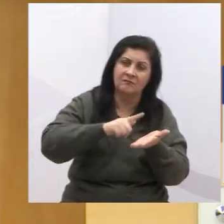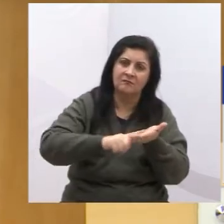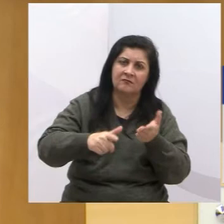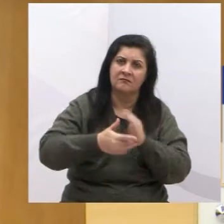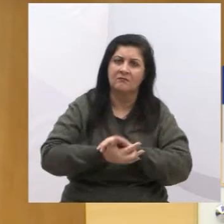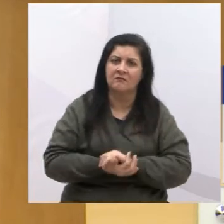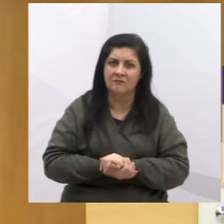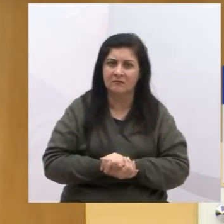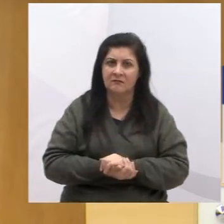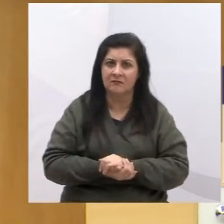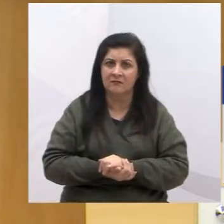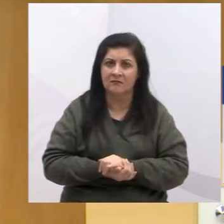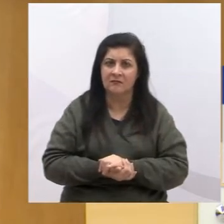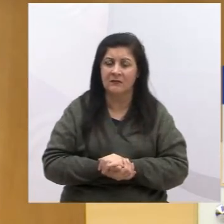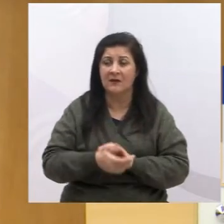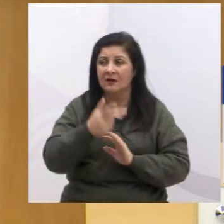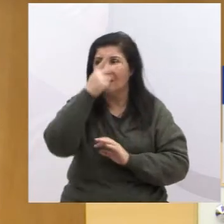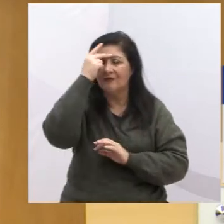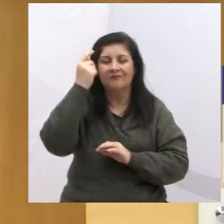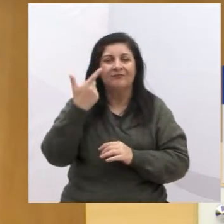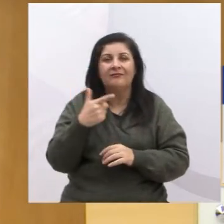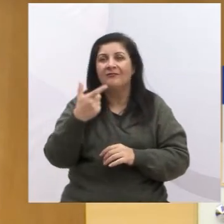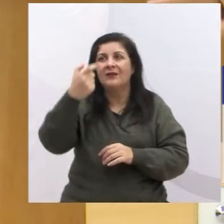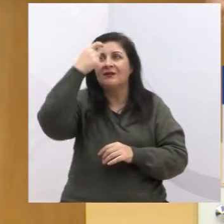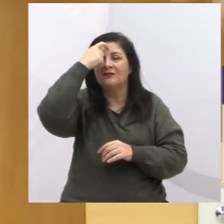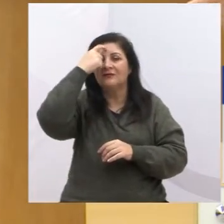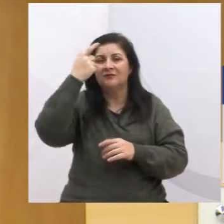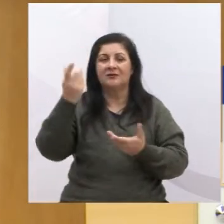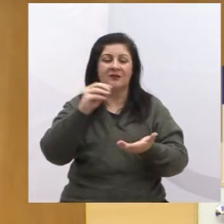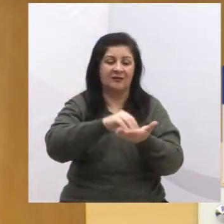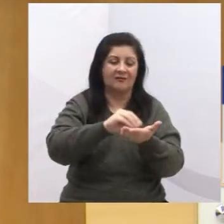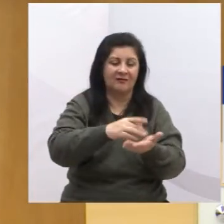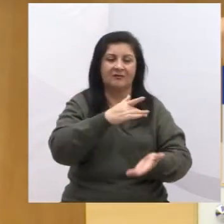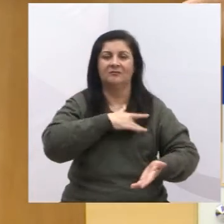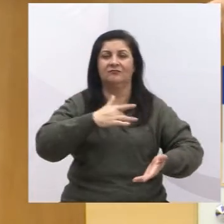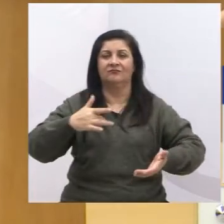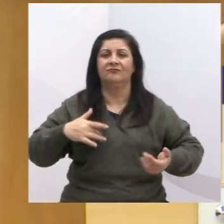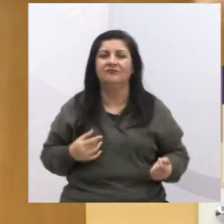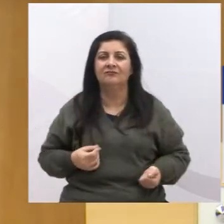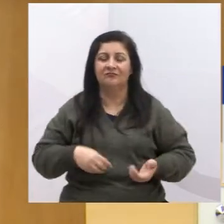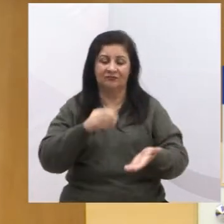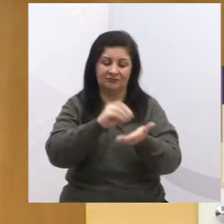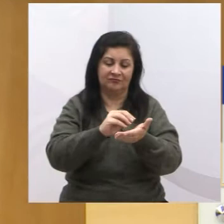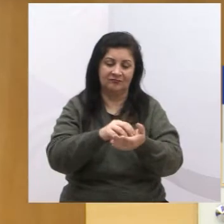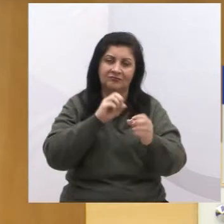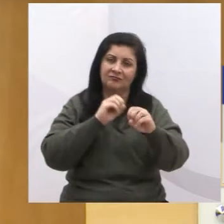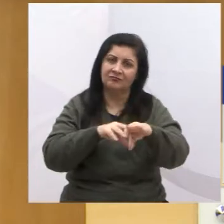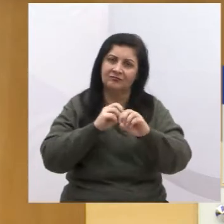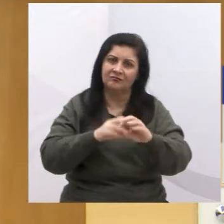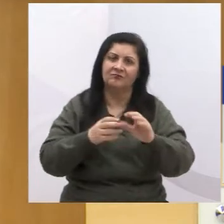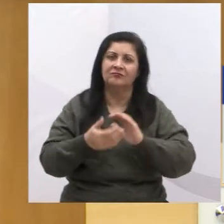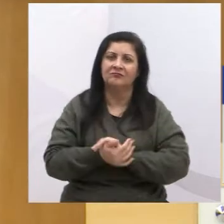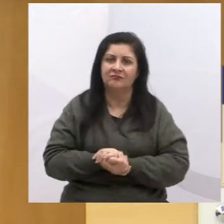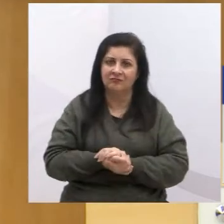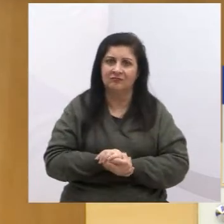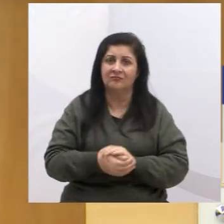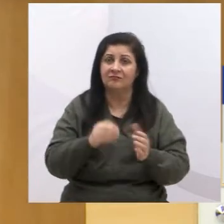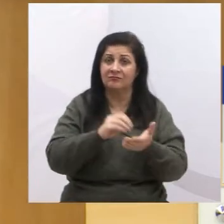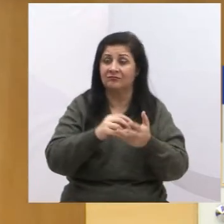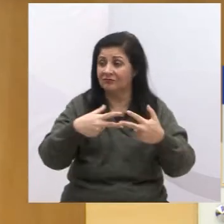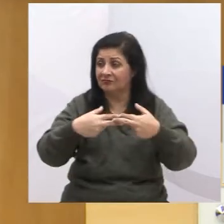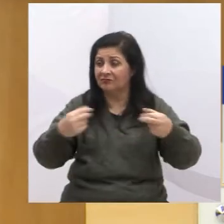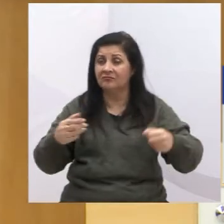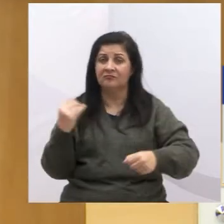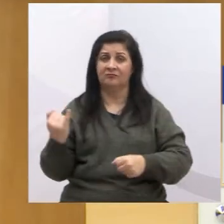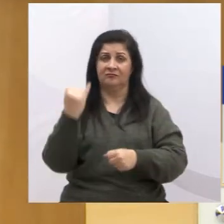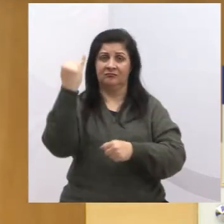não têm essa consciência, é o dinheiro que falta na saúde, é o dinheiro que falta na educação, é o dinheiro que falta em áreas